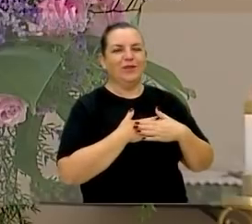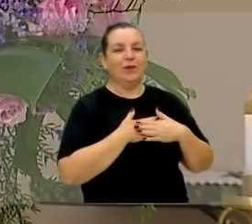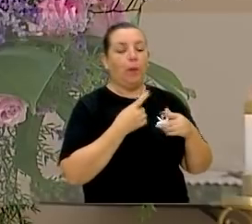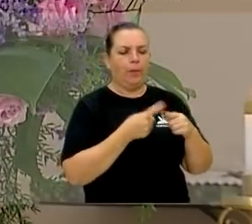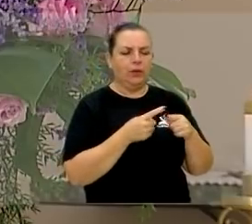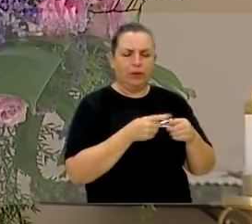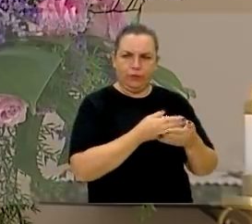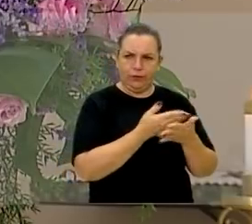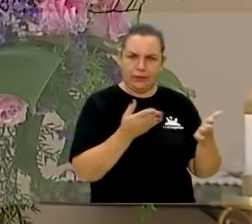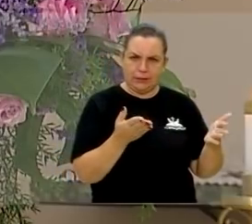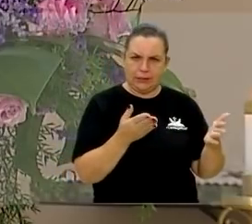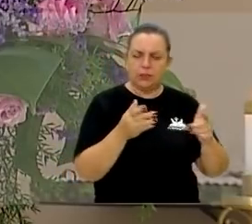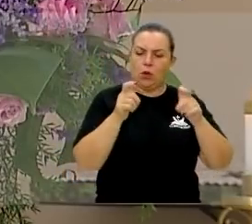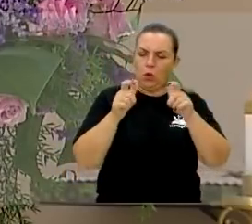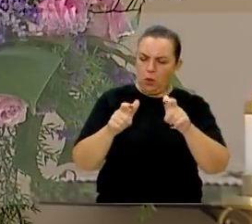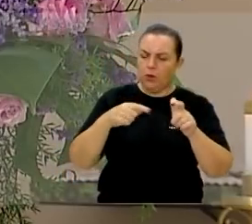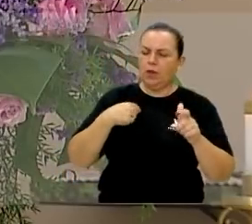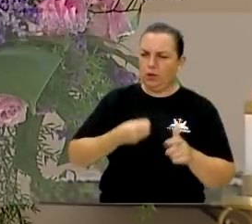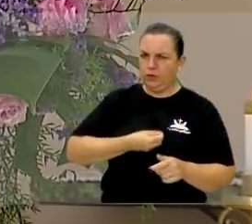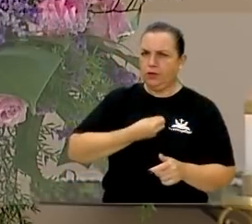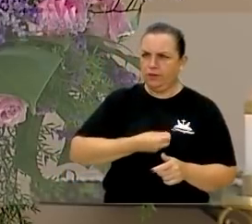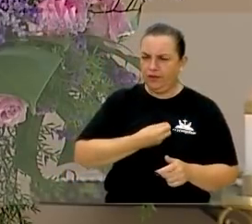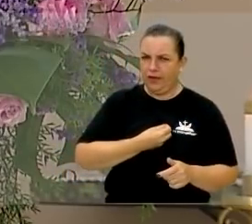que, onde eu estiver,